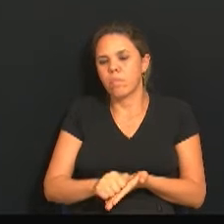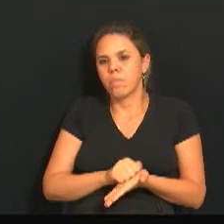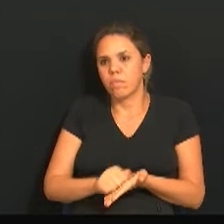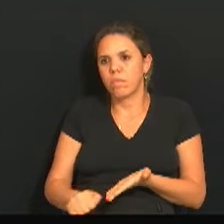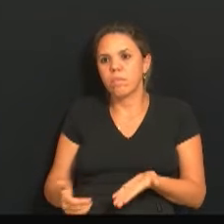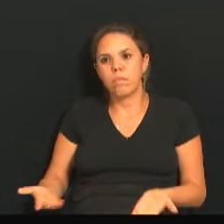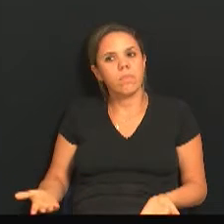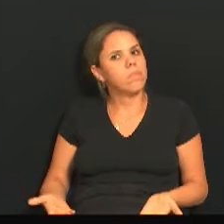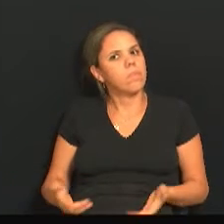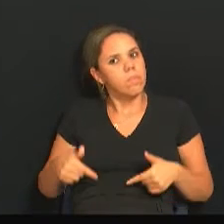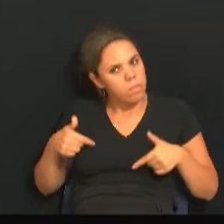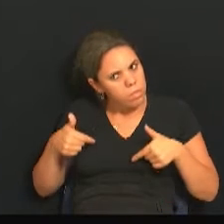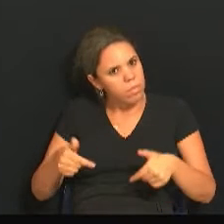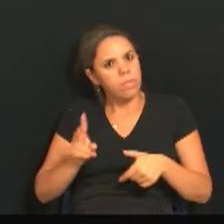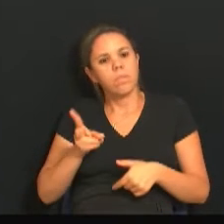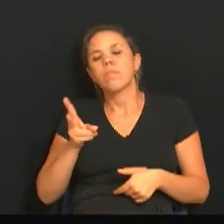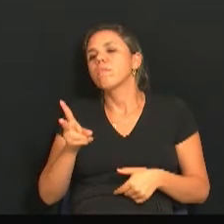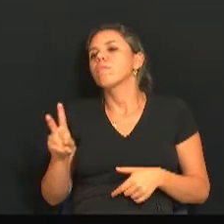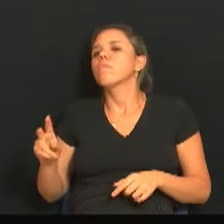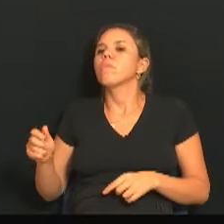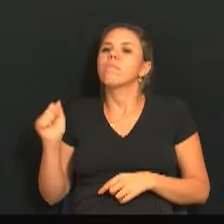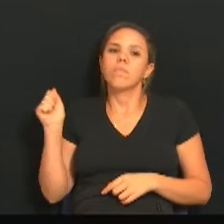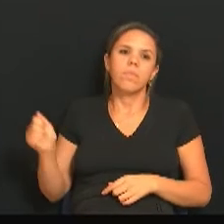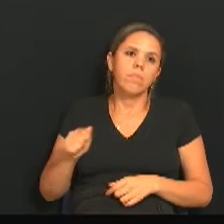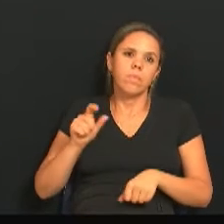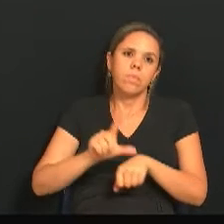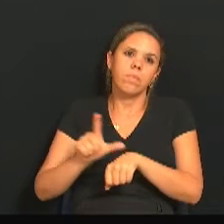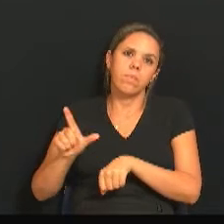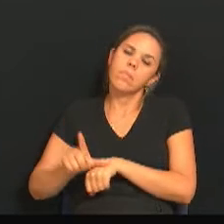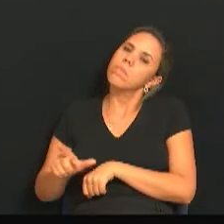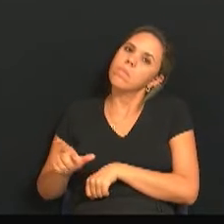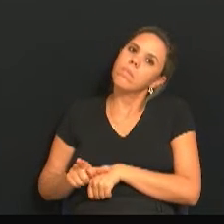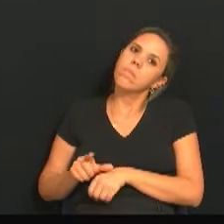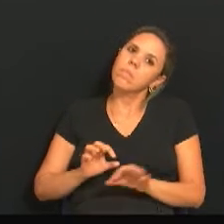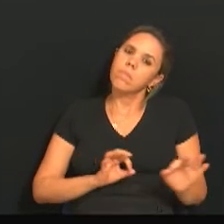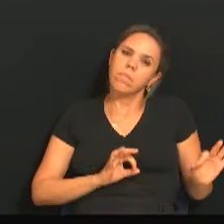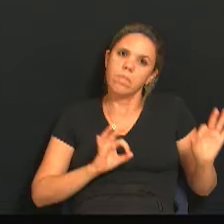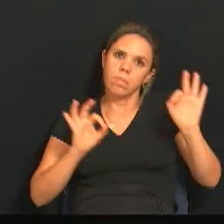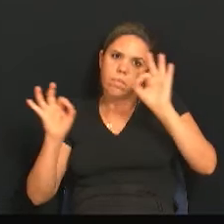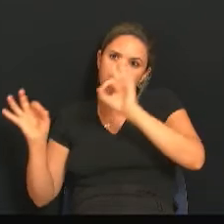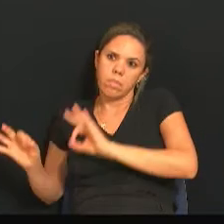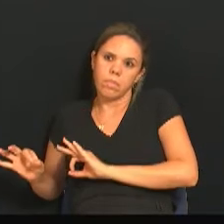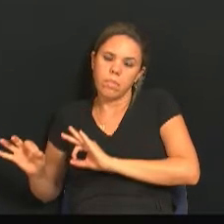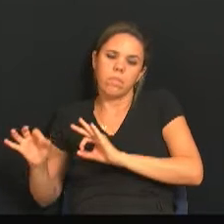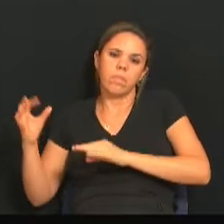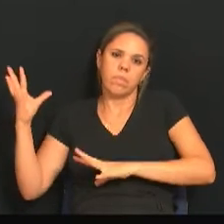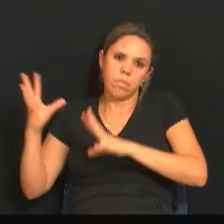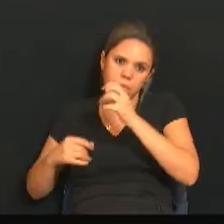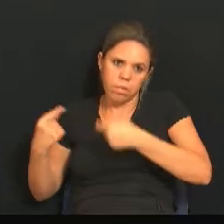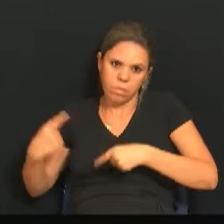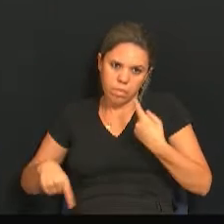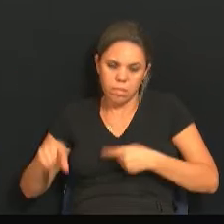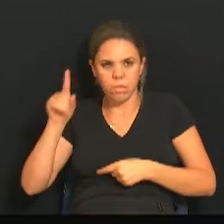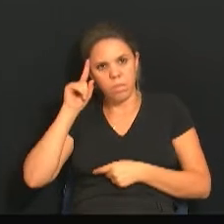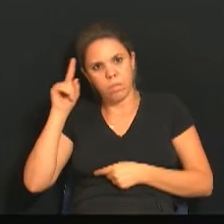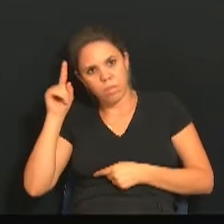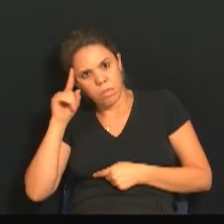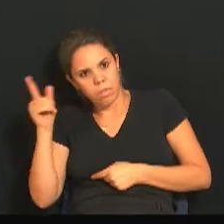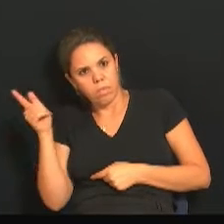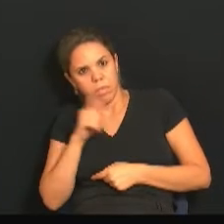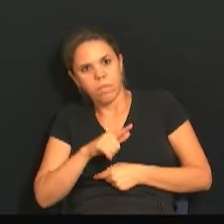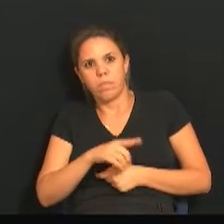é um empenho constante da associação comercial, o seu Fileto acompanha isso lá, é uma briga diária, né? Para a gente